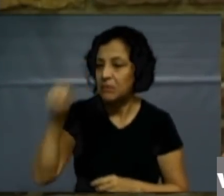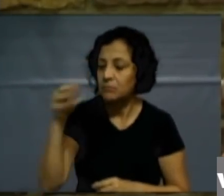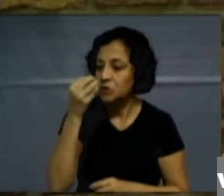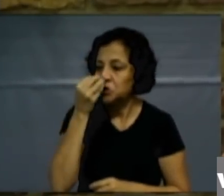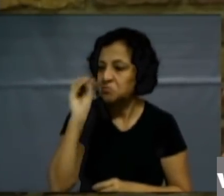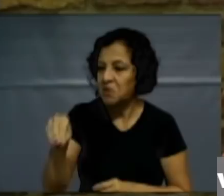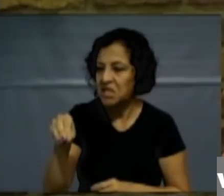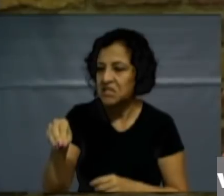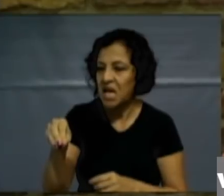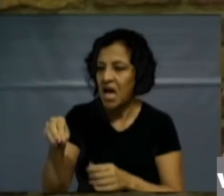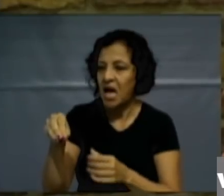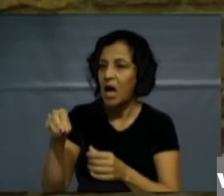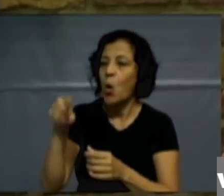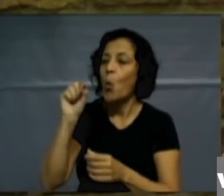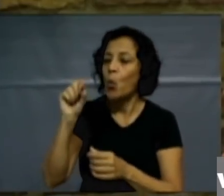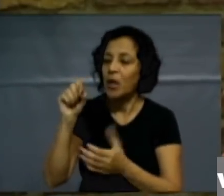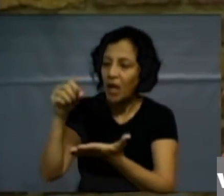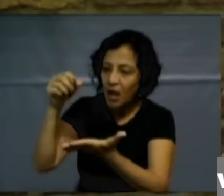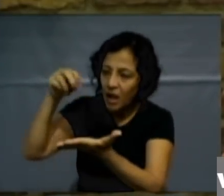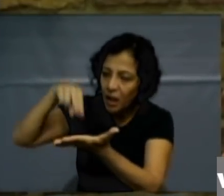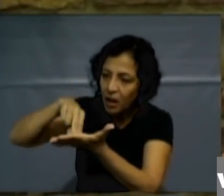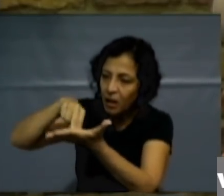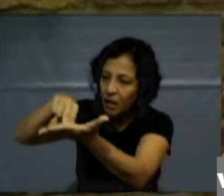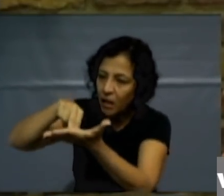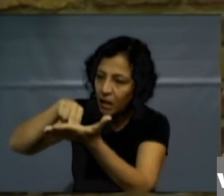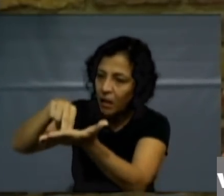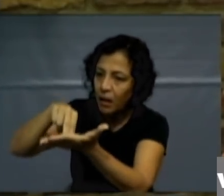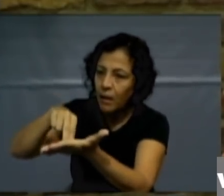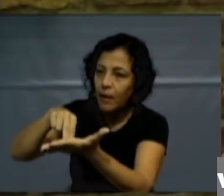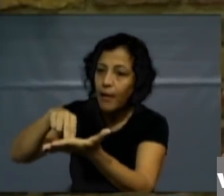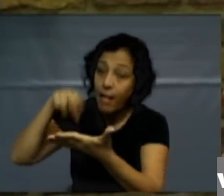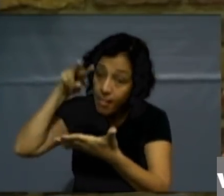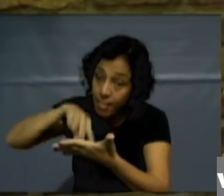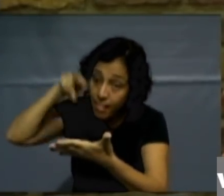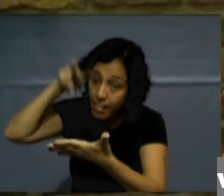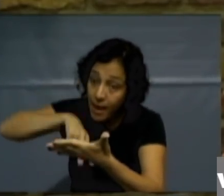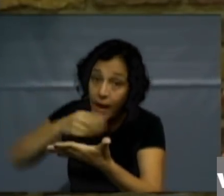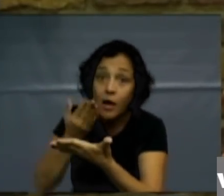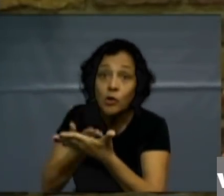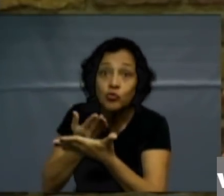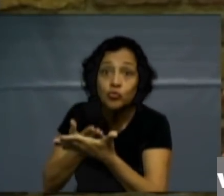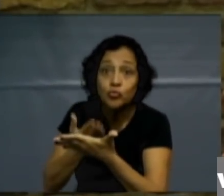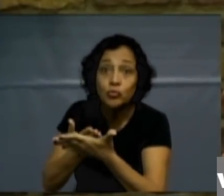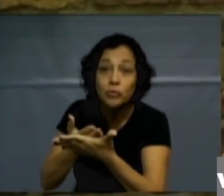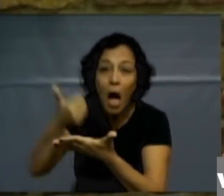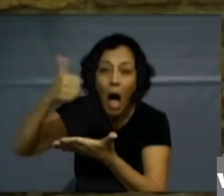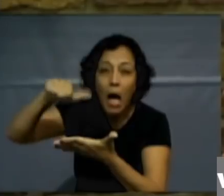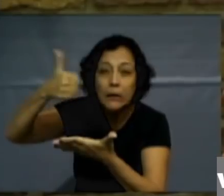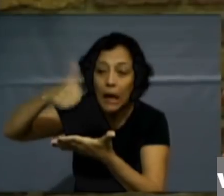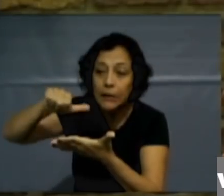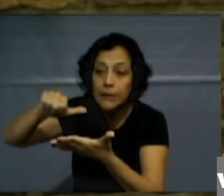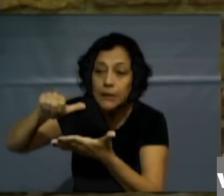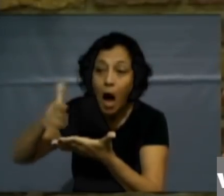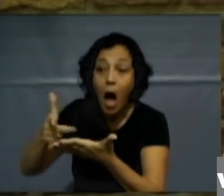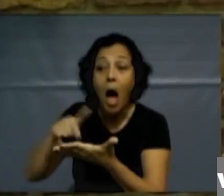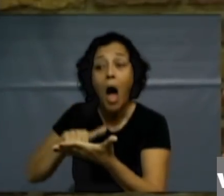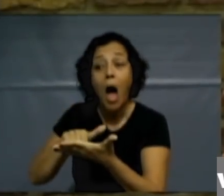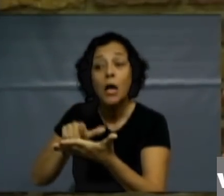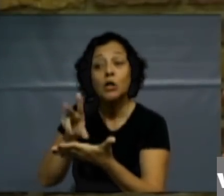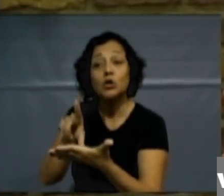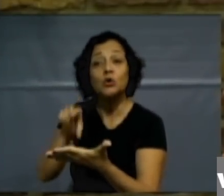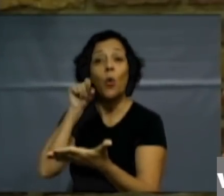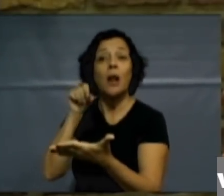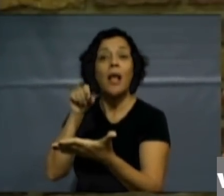Lê, estuda, analisa. Examinar de tudo e retende o bem. Ciro, então quer dizer que meio livro pode